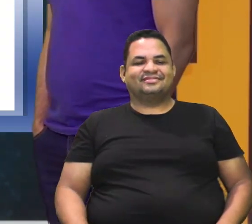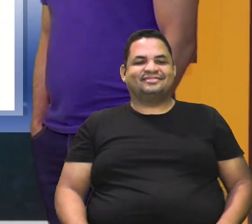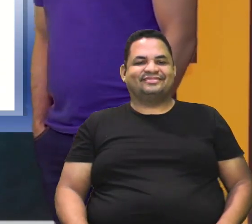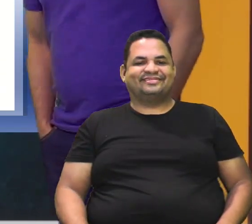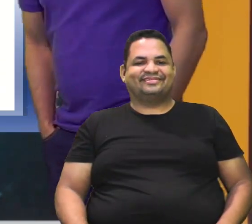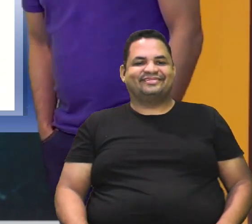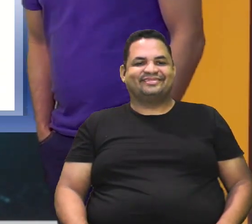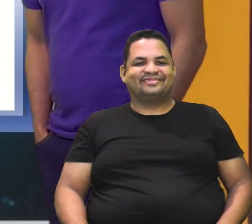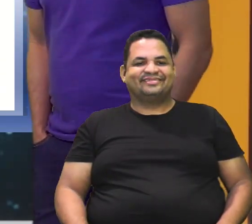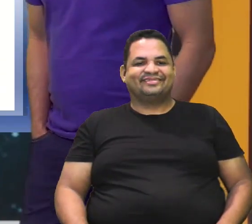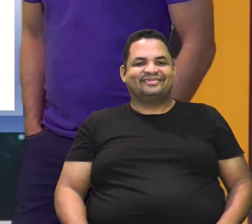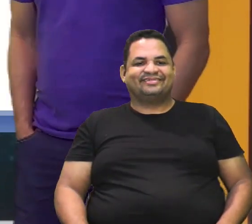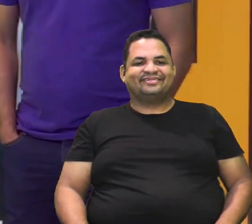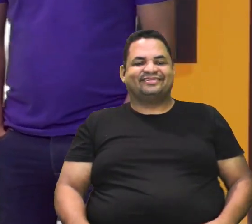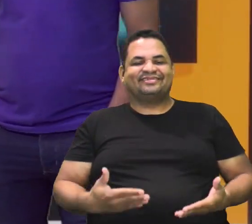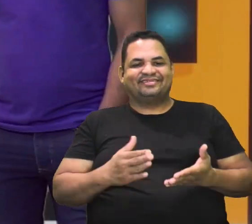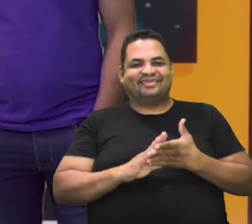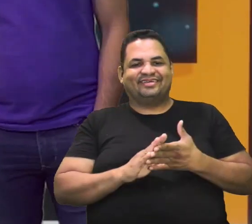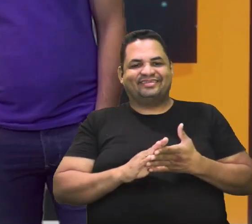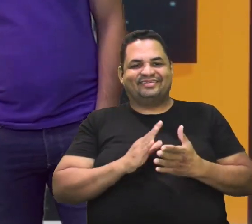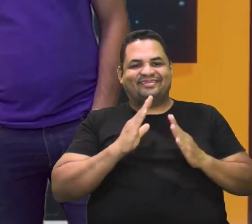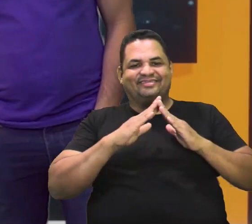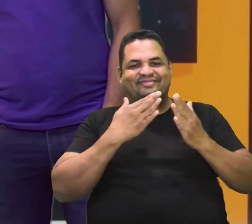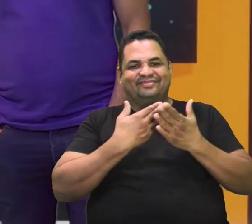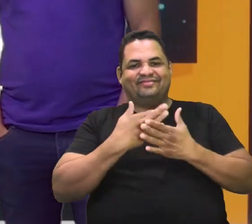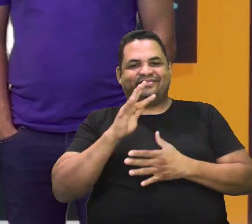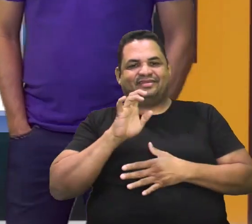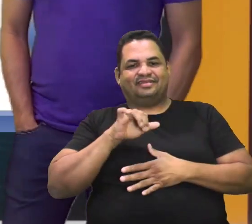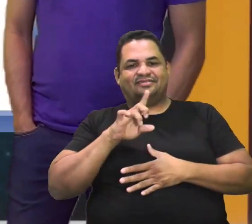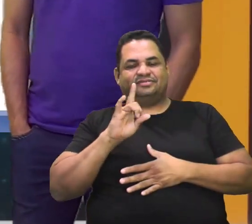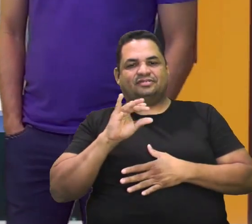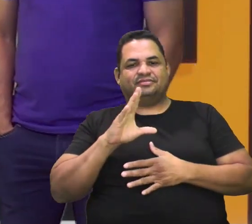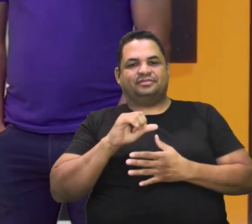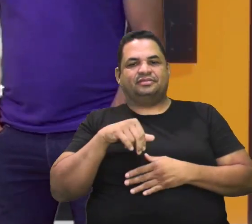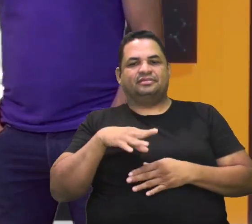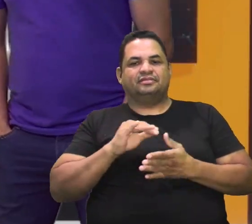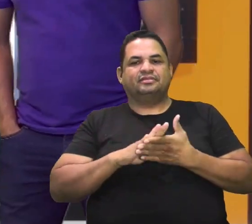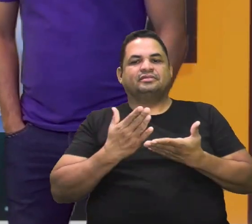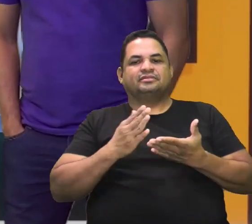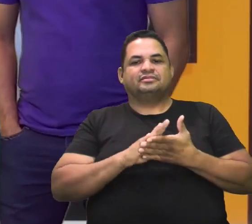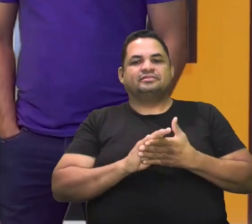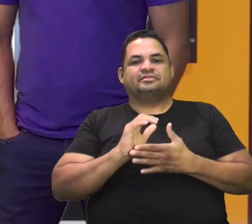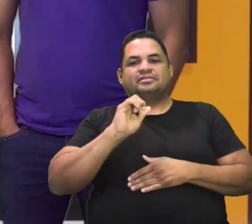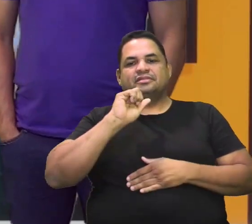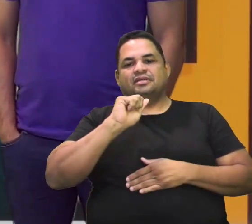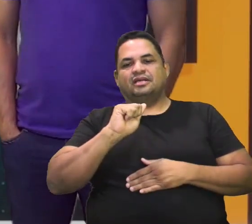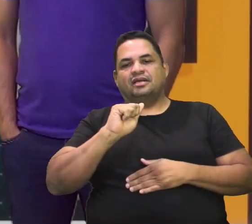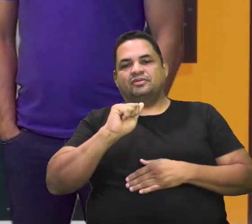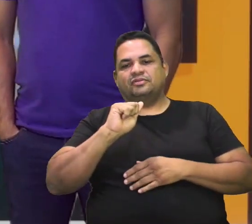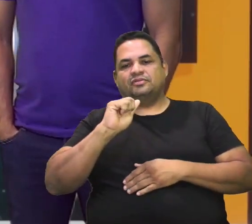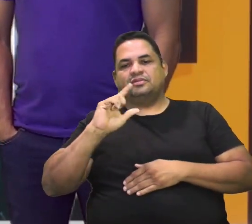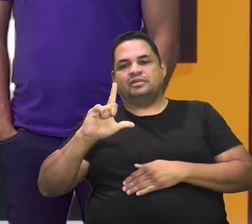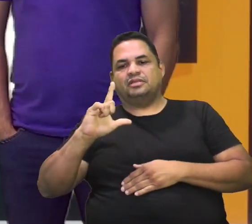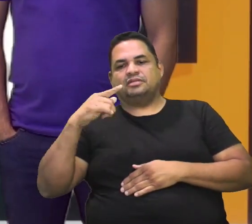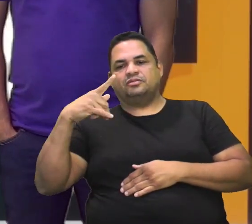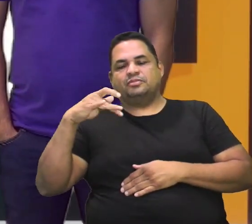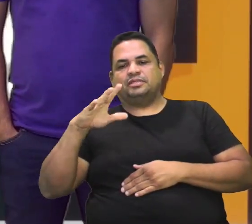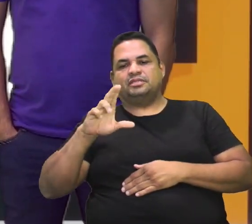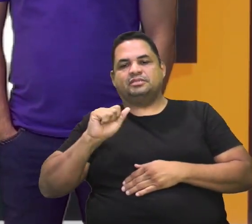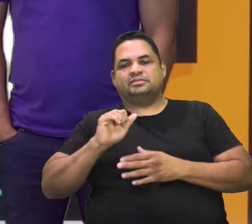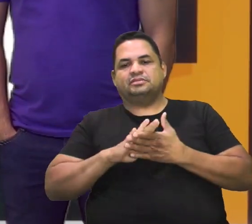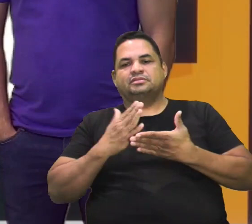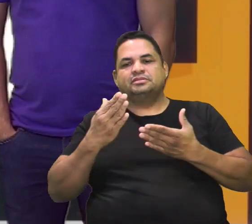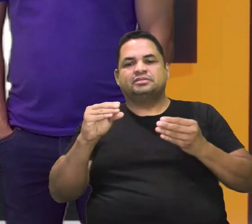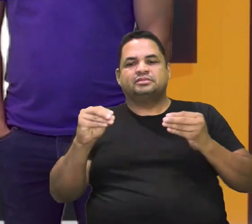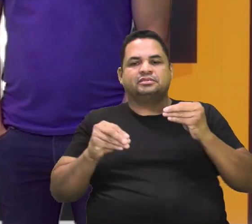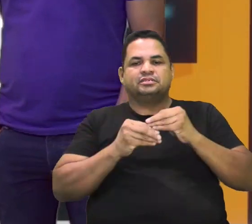né? Escola Fernando Sabido, que é no distrito de Flor da Serra, em Alto Alegre dos Parecis, na extensão da escola